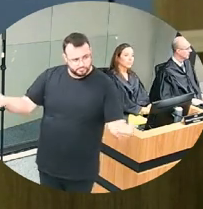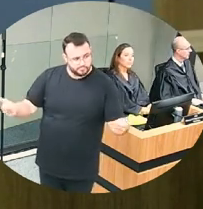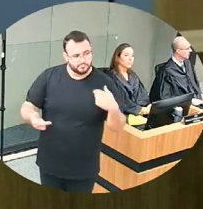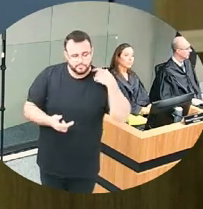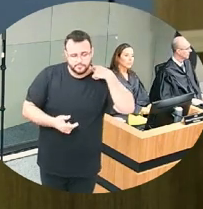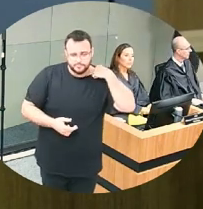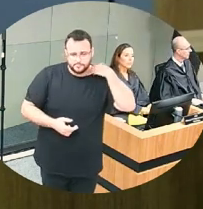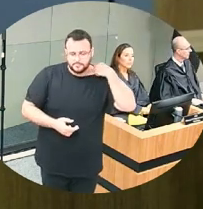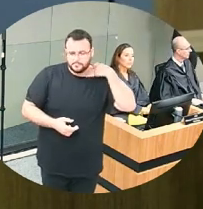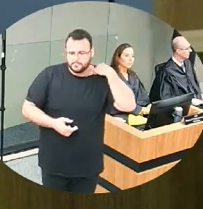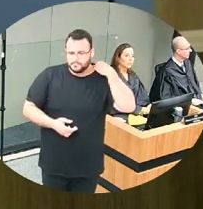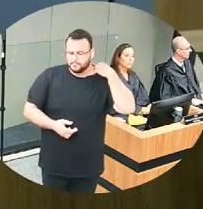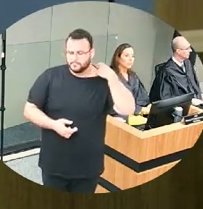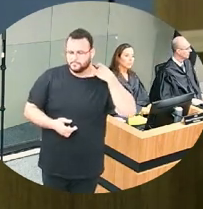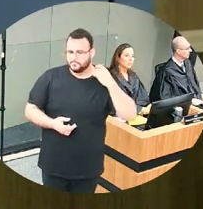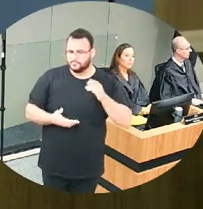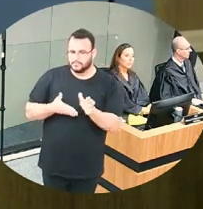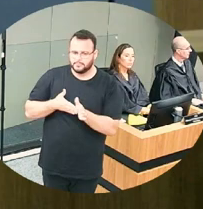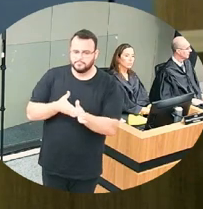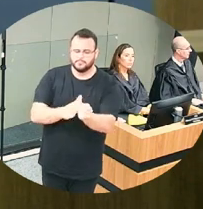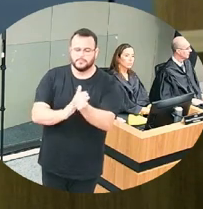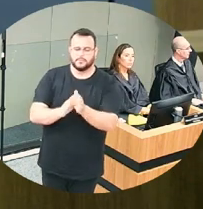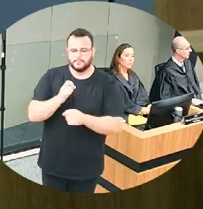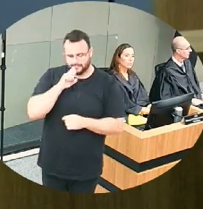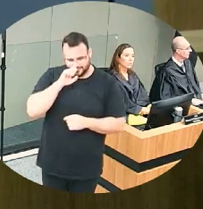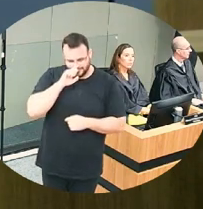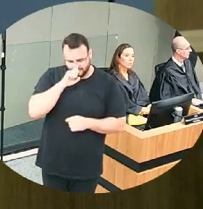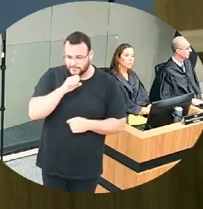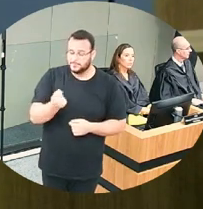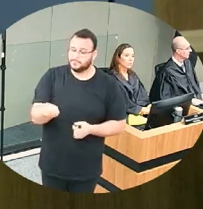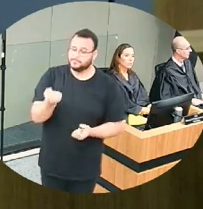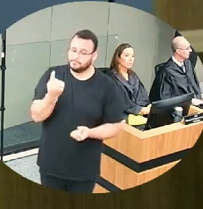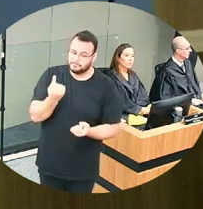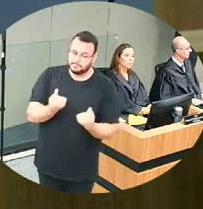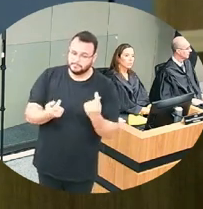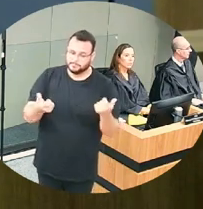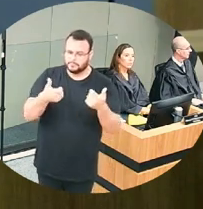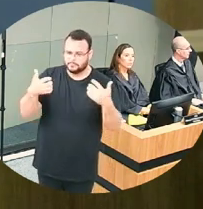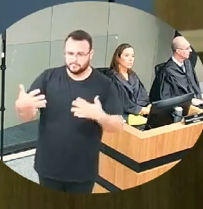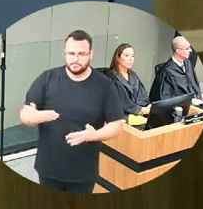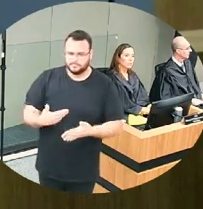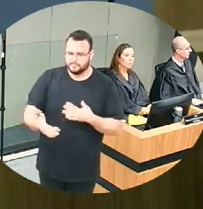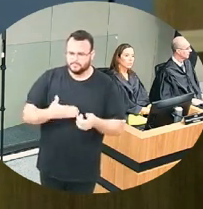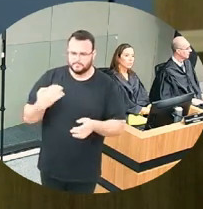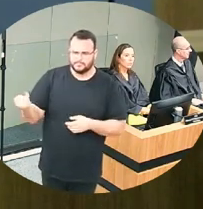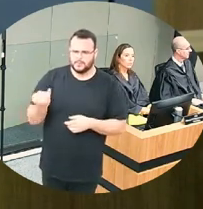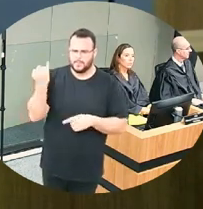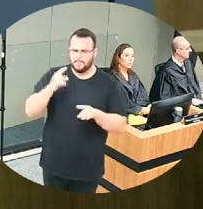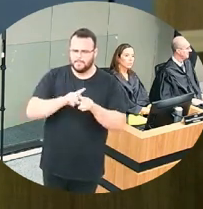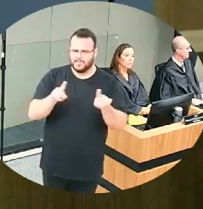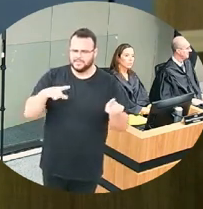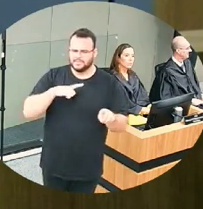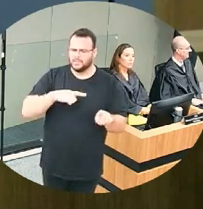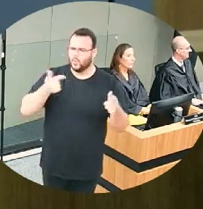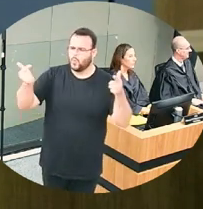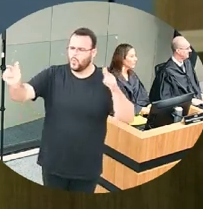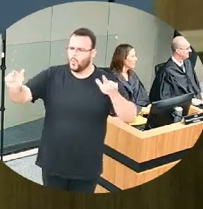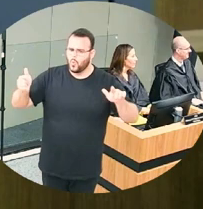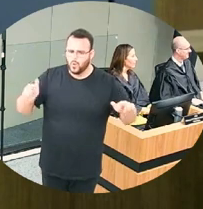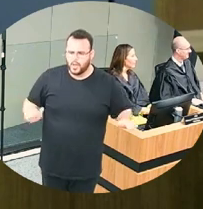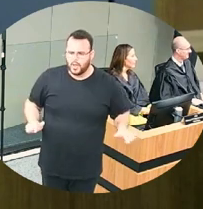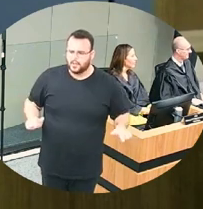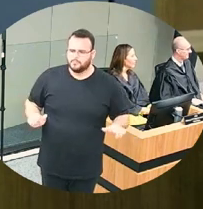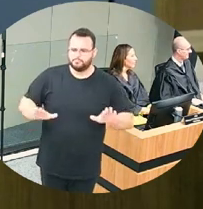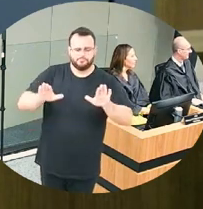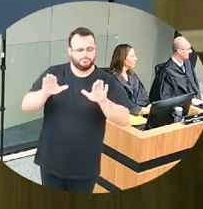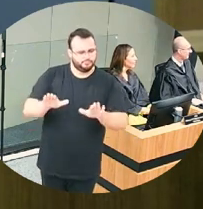na nessa nossa caminhada abana E tem alguns que passam sempre falo que pouco importa mas tem outros que passam e vem